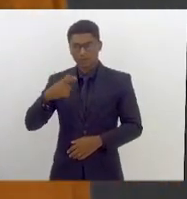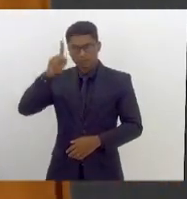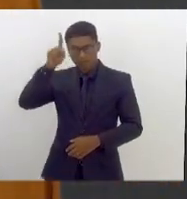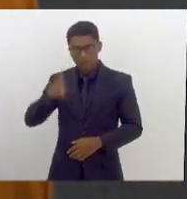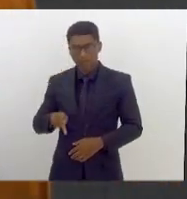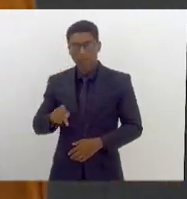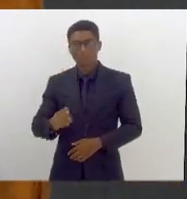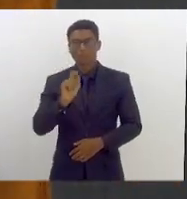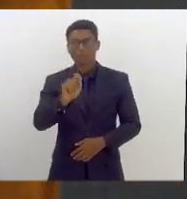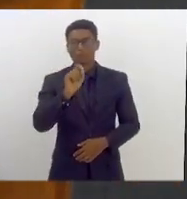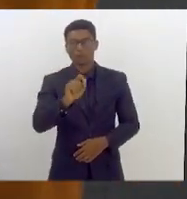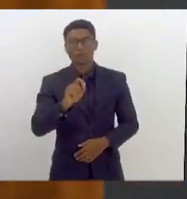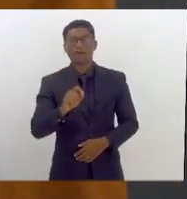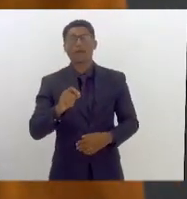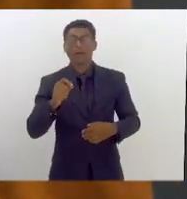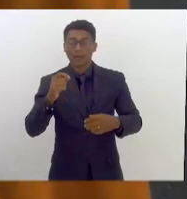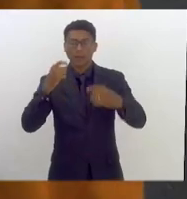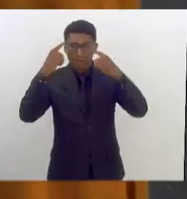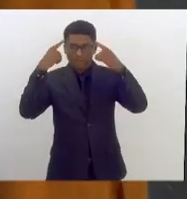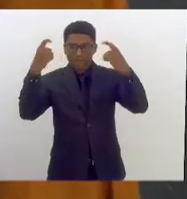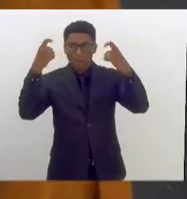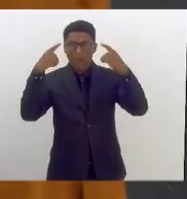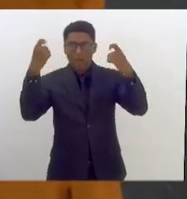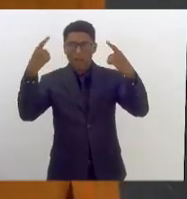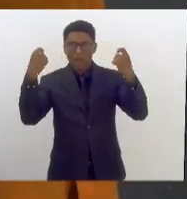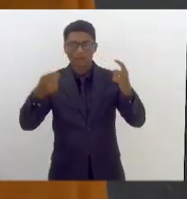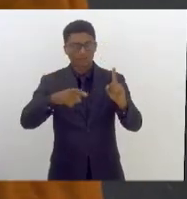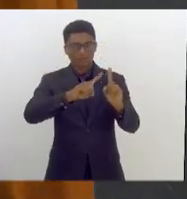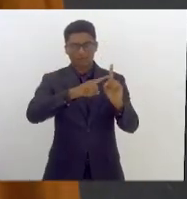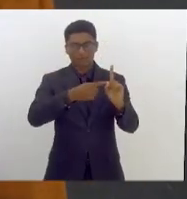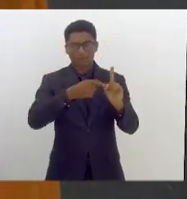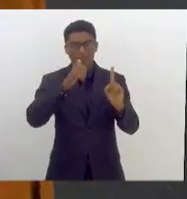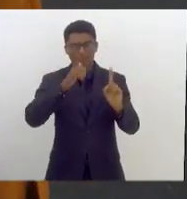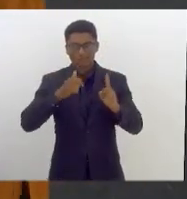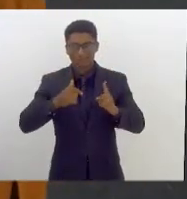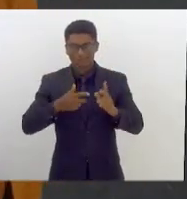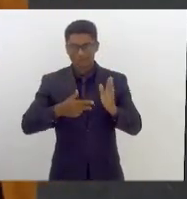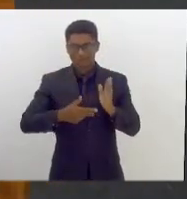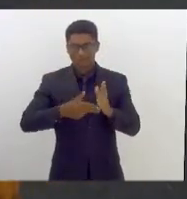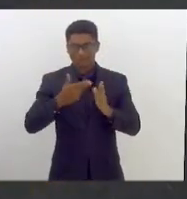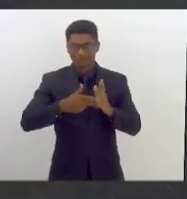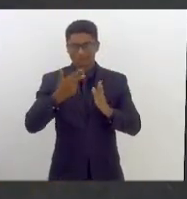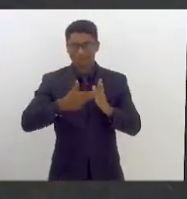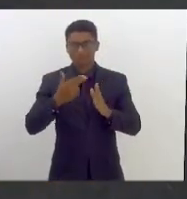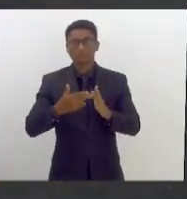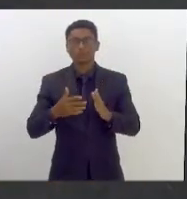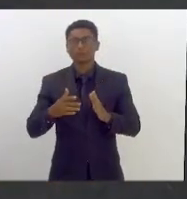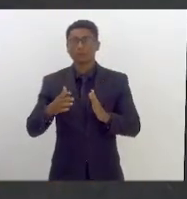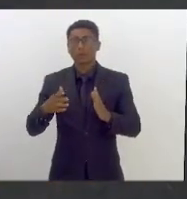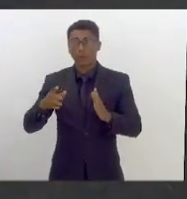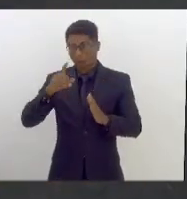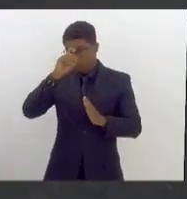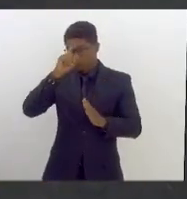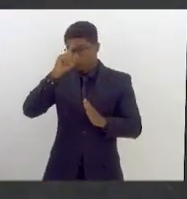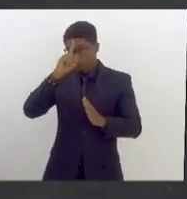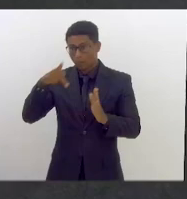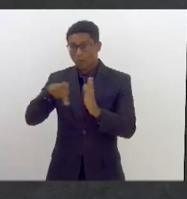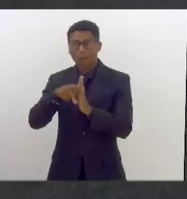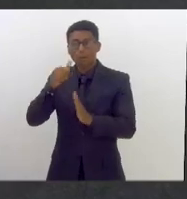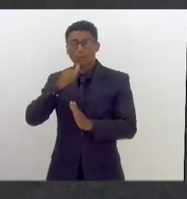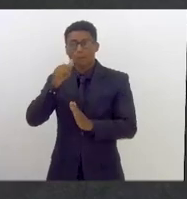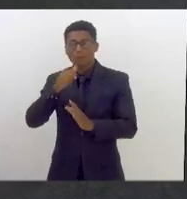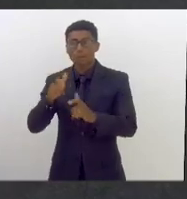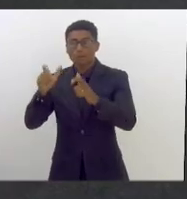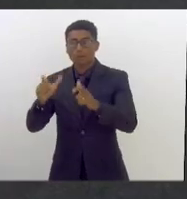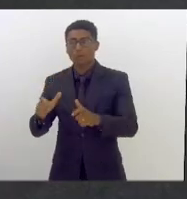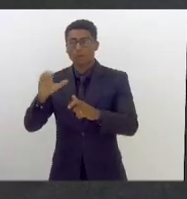à violência obstétrica. E ali foi no Hospital da Mulher de Cabo Frio. Eu não tenho dúvida, eu montei toda uma equipe de